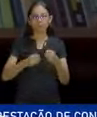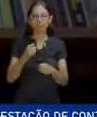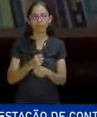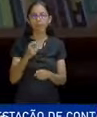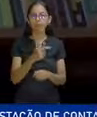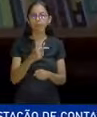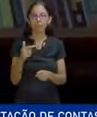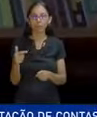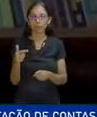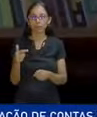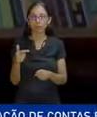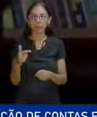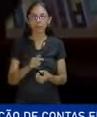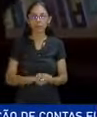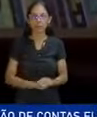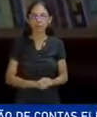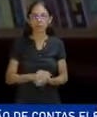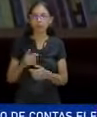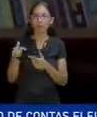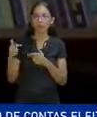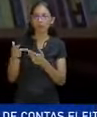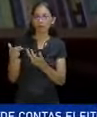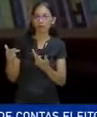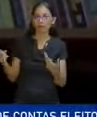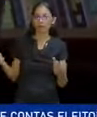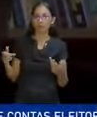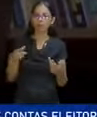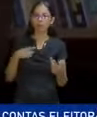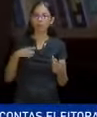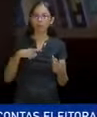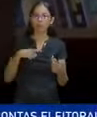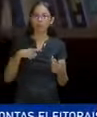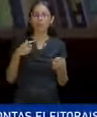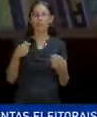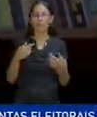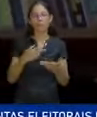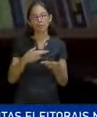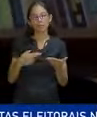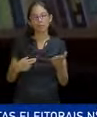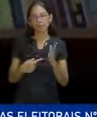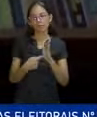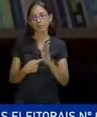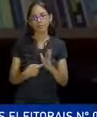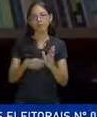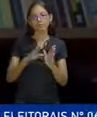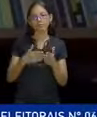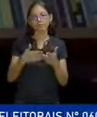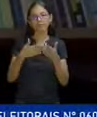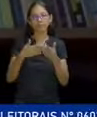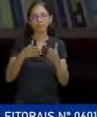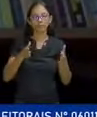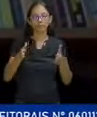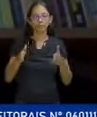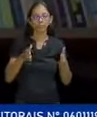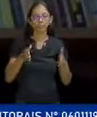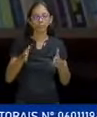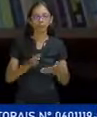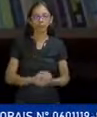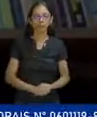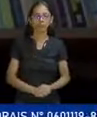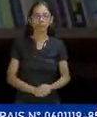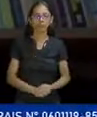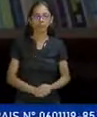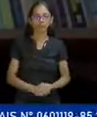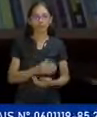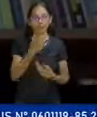2002 pelos contratados objeto da insurgência do órgão ministerial.